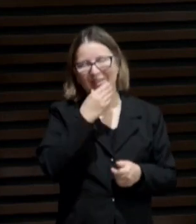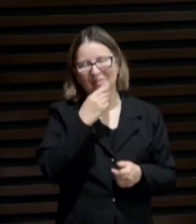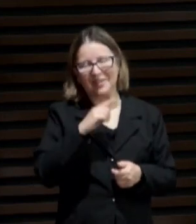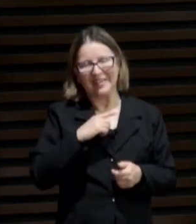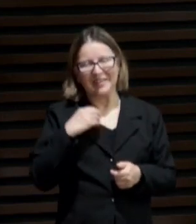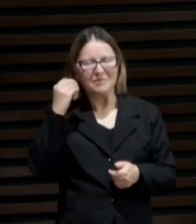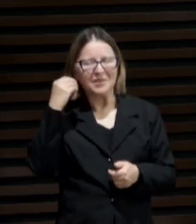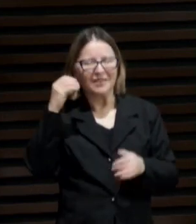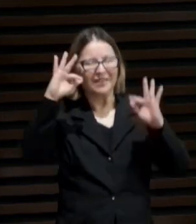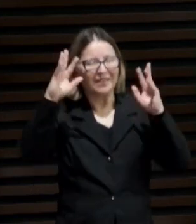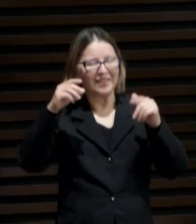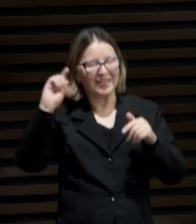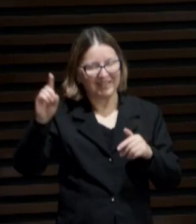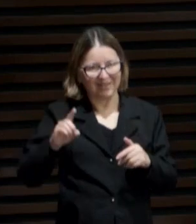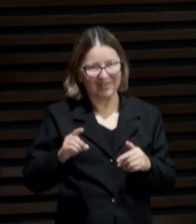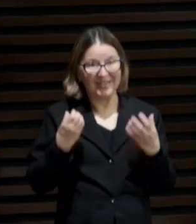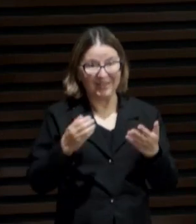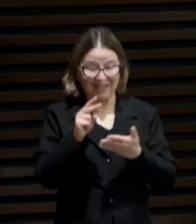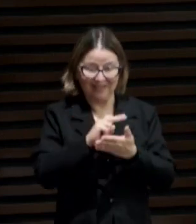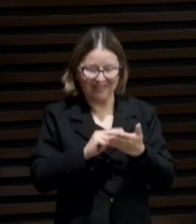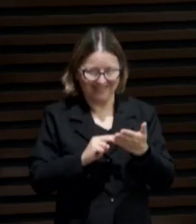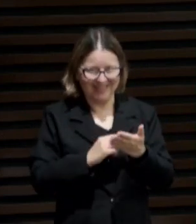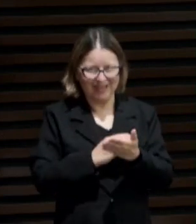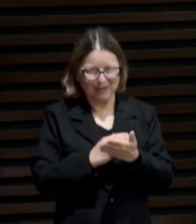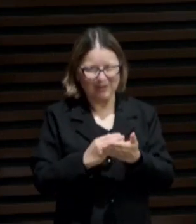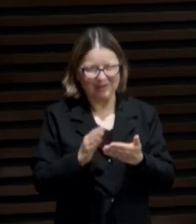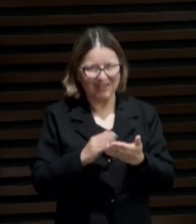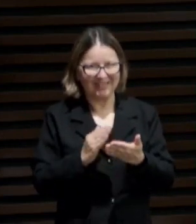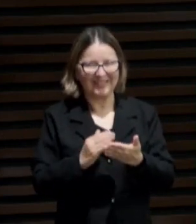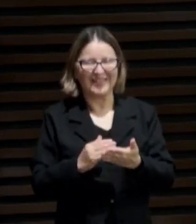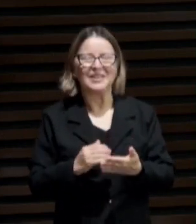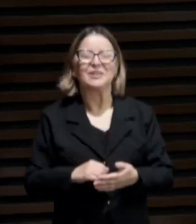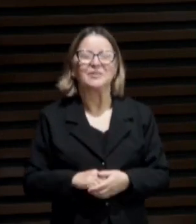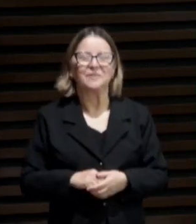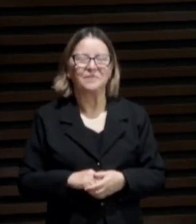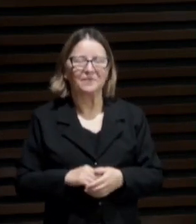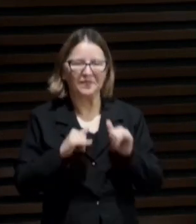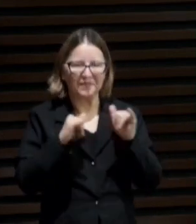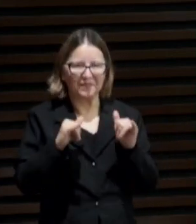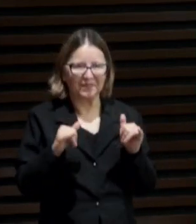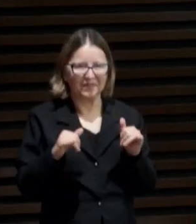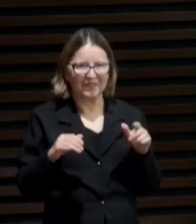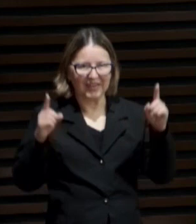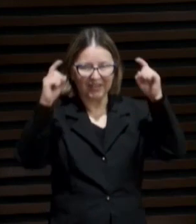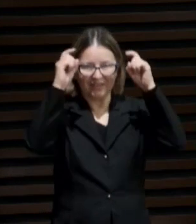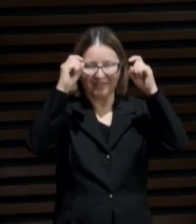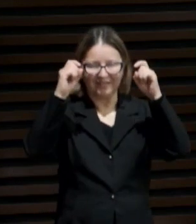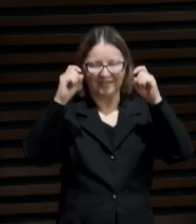E eu queria ler essa introdução, o tempo já está estourado aqui, mas eu coloquei aqui, vamos lá. Ele diz assim, ó, a difícil